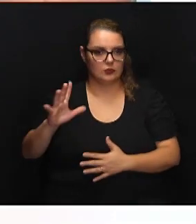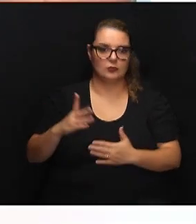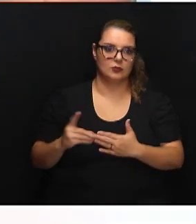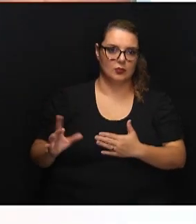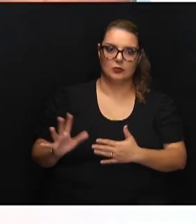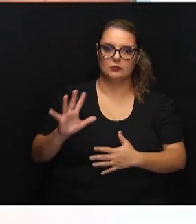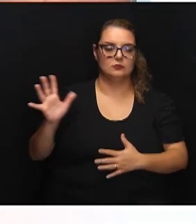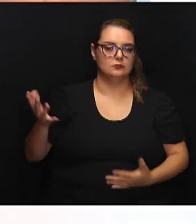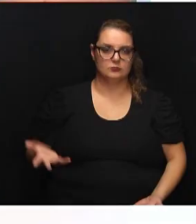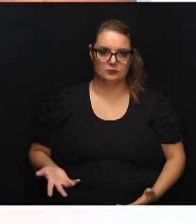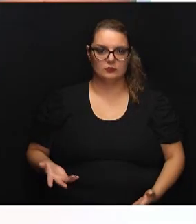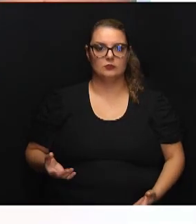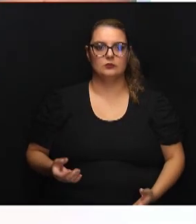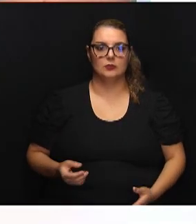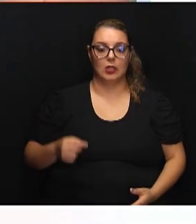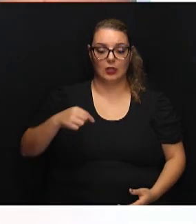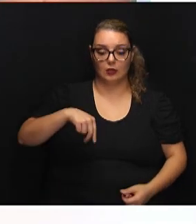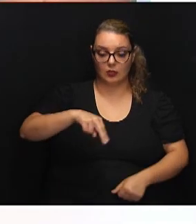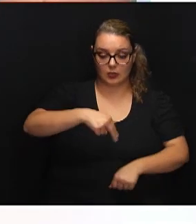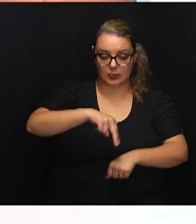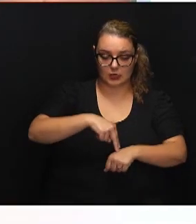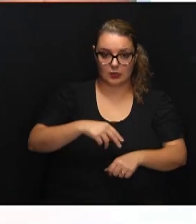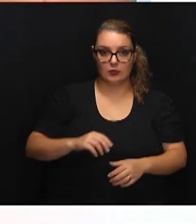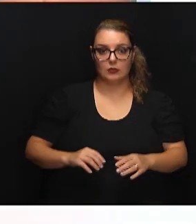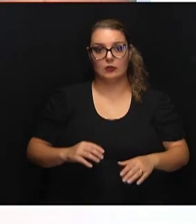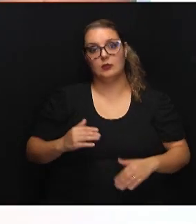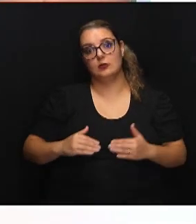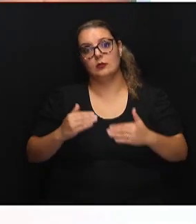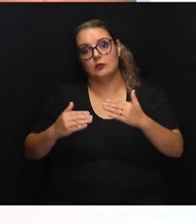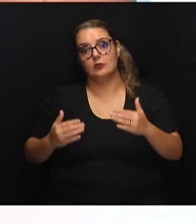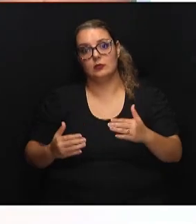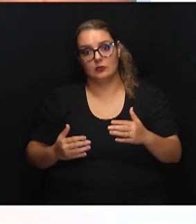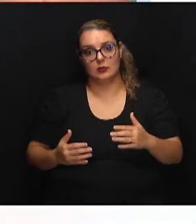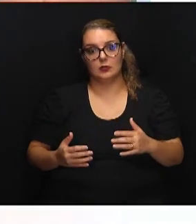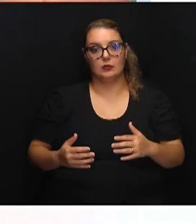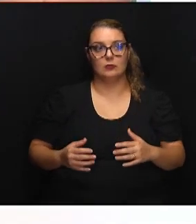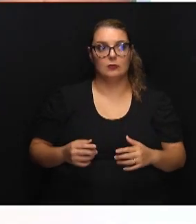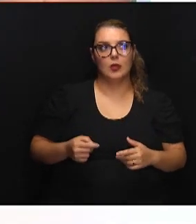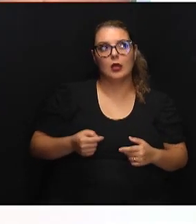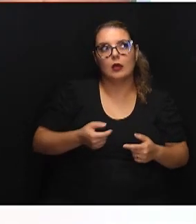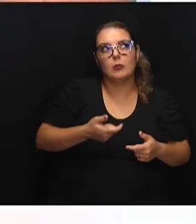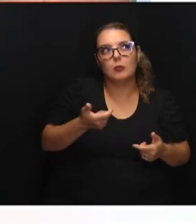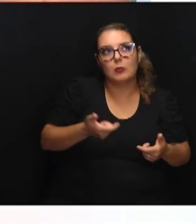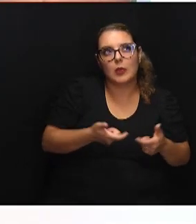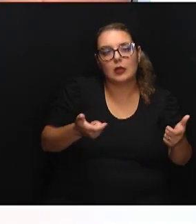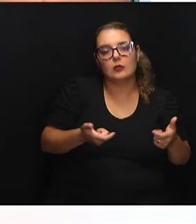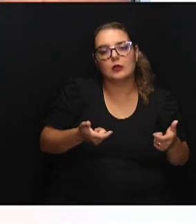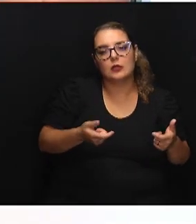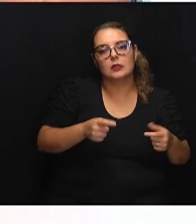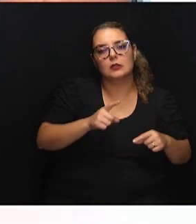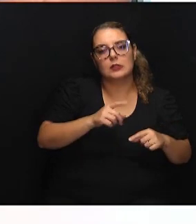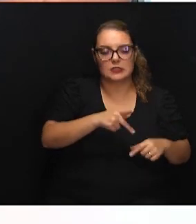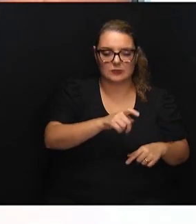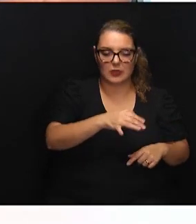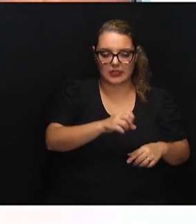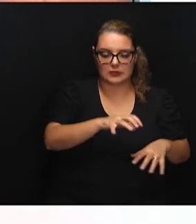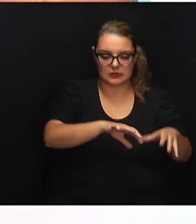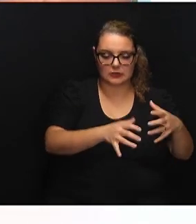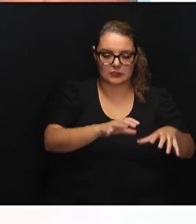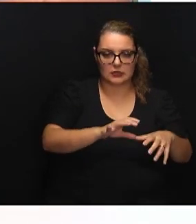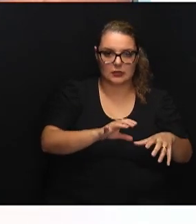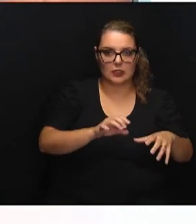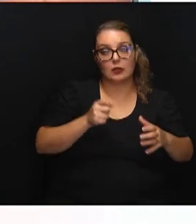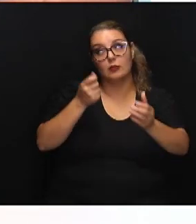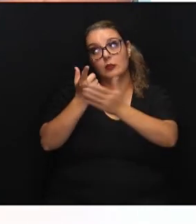nacional, fabricado no Brasil, mas uma parte grande dos equipamentos, dos componentes, são importados. Então, em algum momento, esse efeito